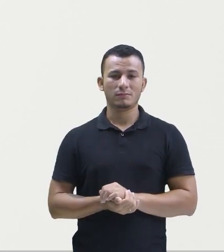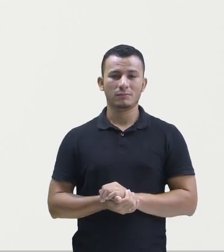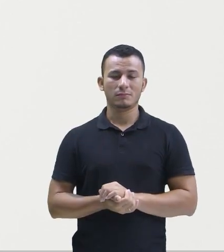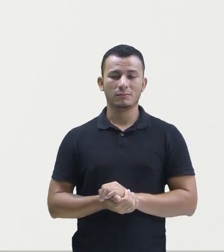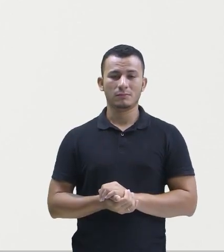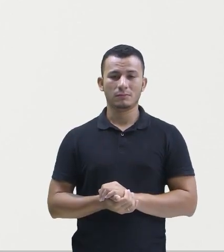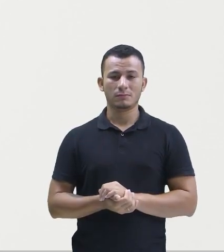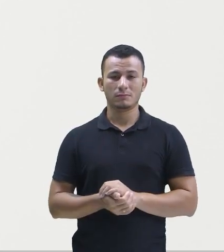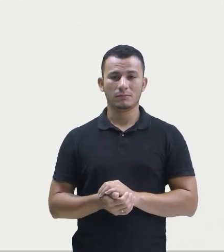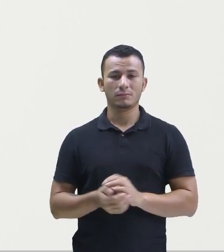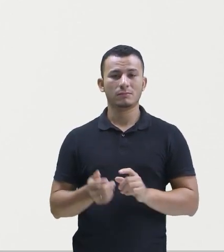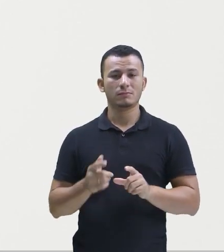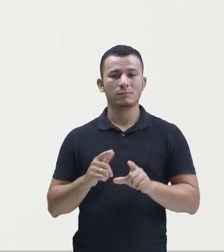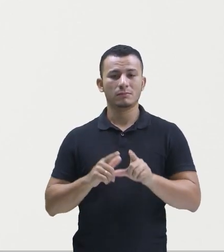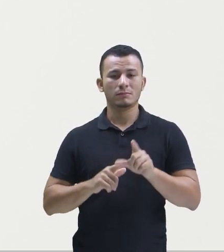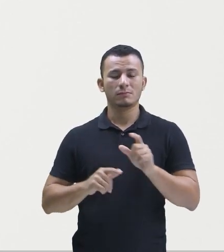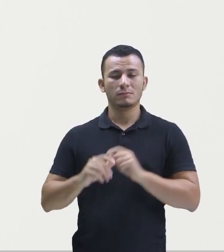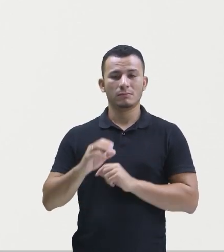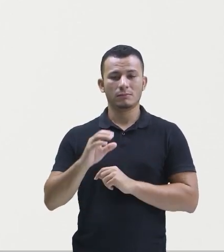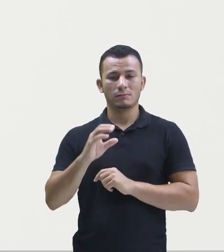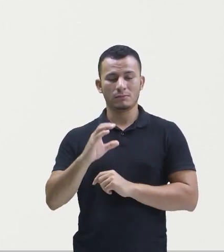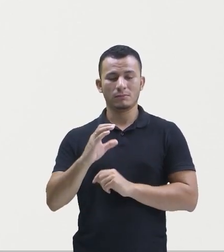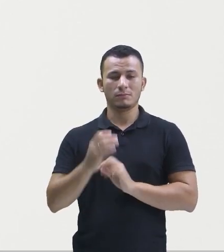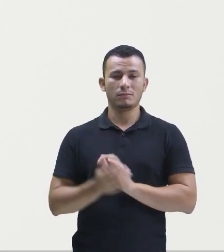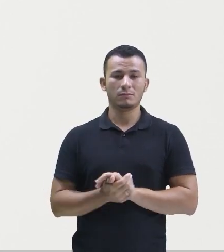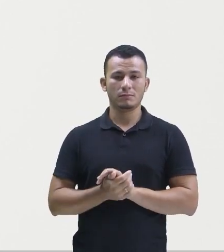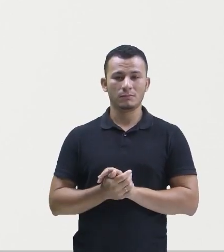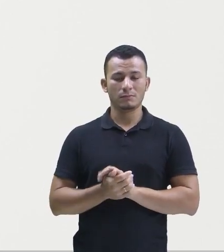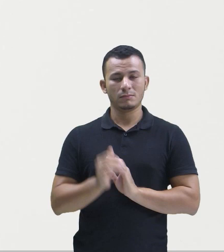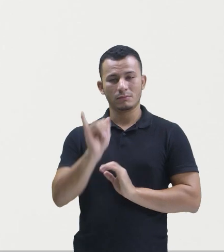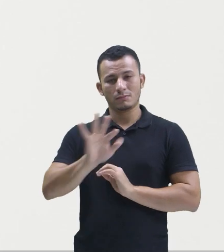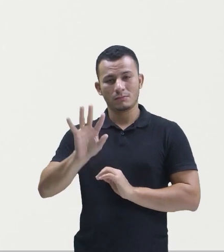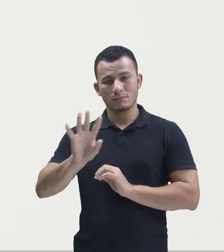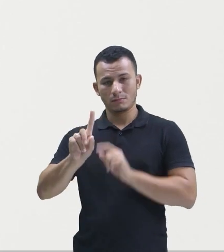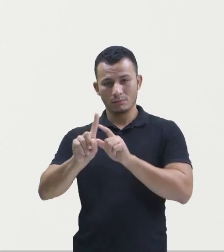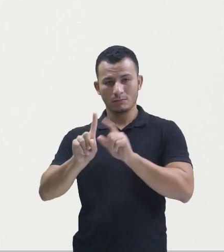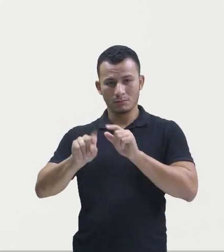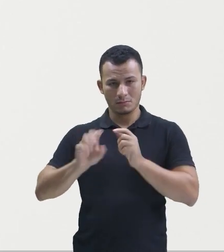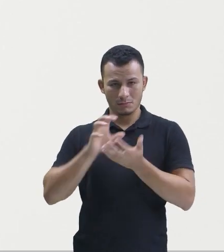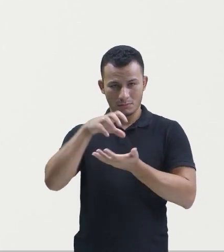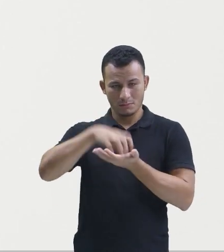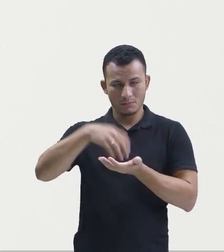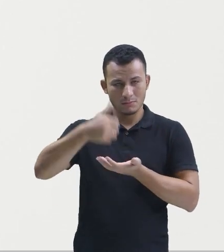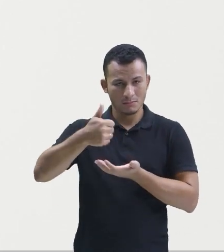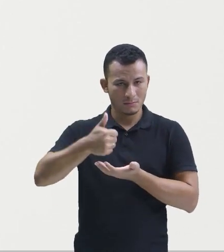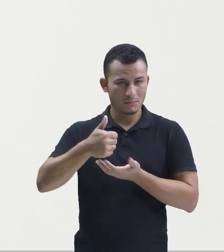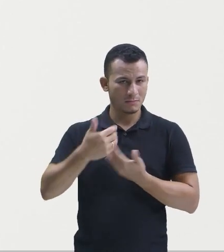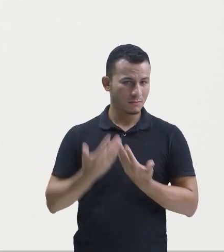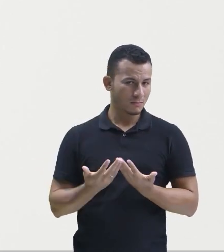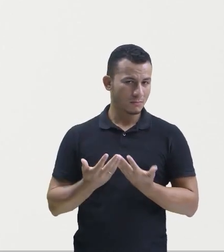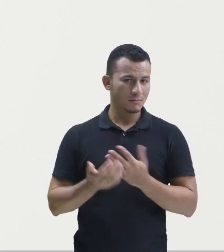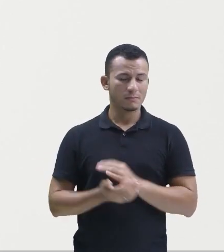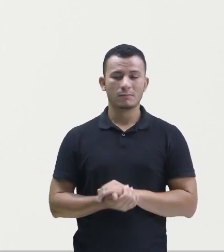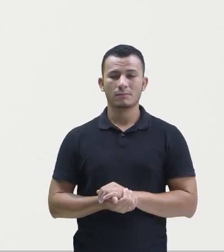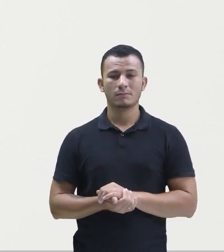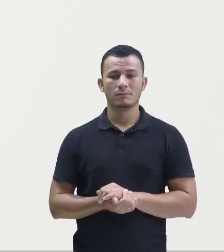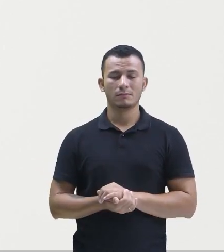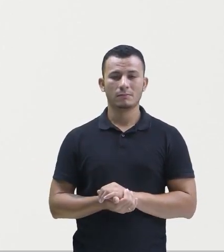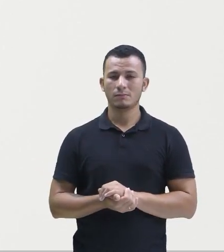Vamos para a letra C. A imagem 1 indica o setor primário? Também aqui já